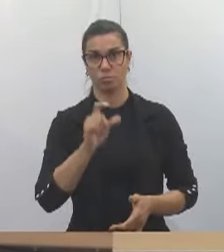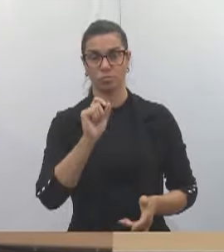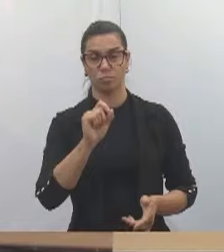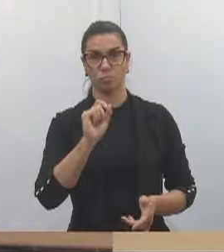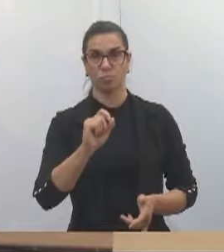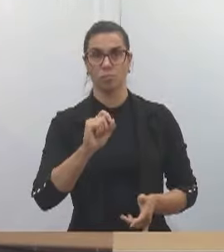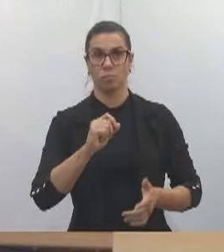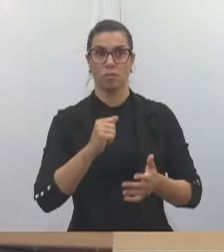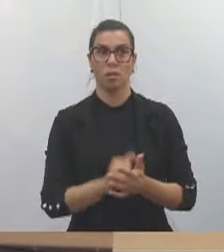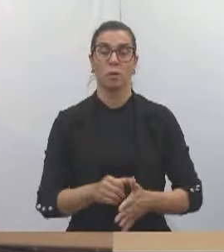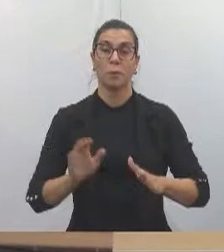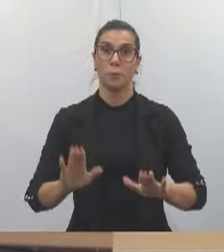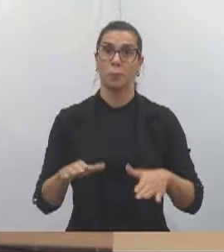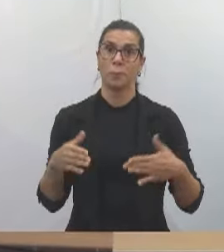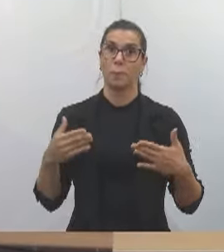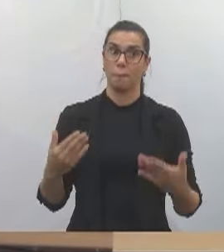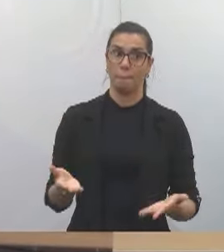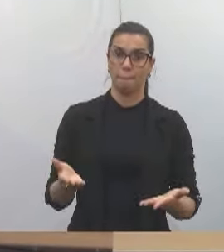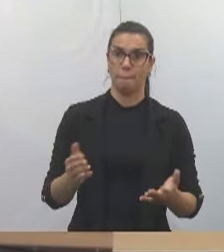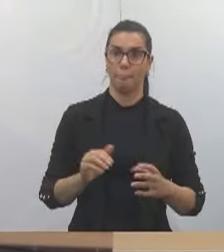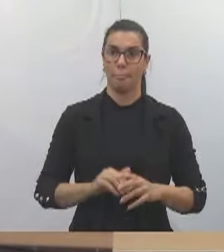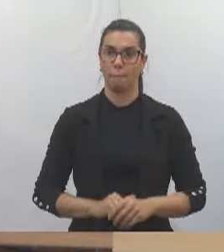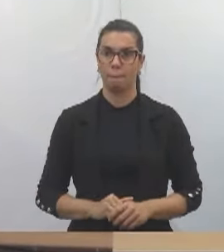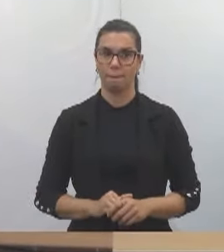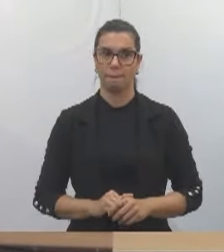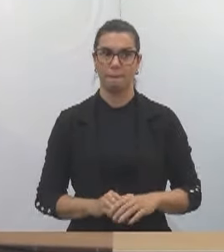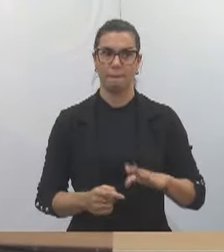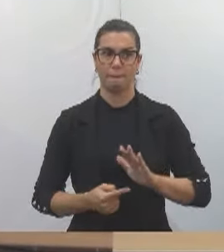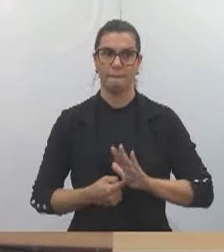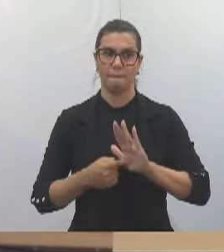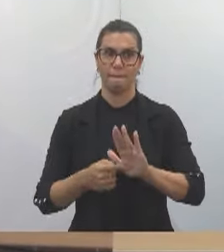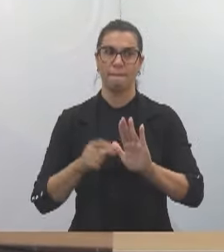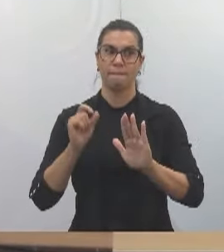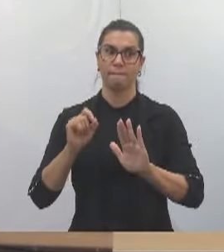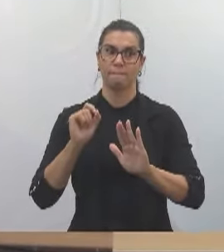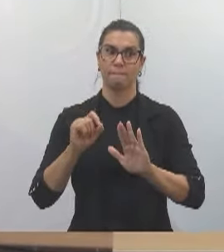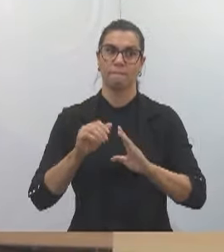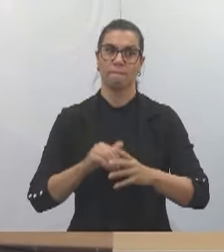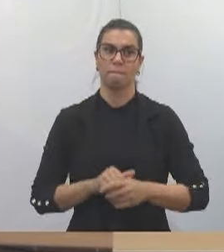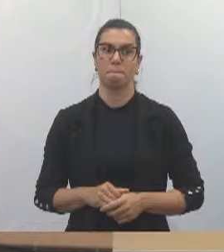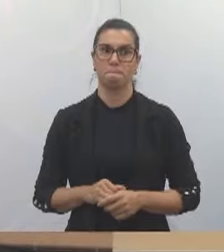é? Quando coloca assim, olha.